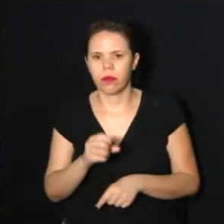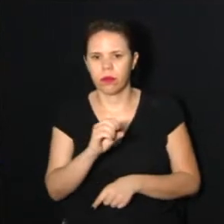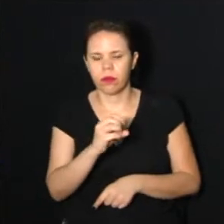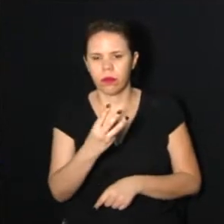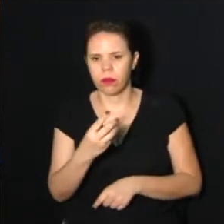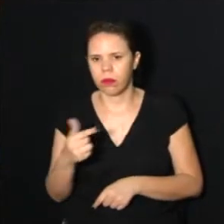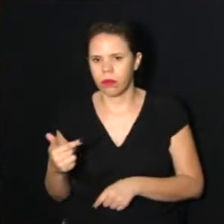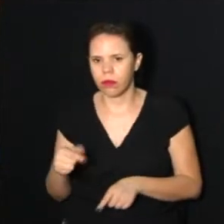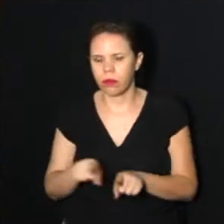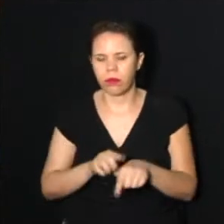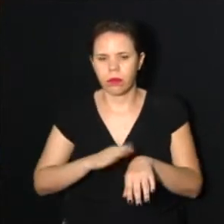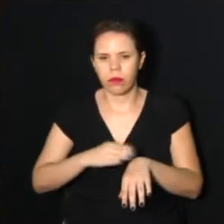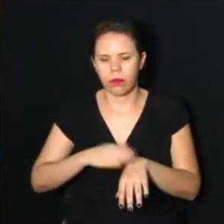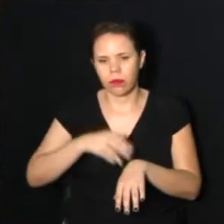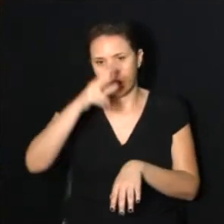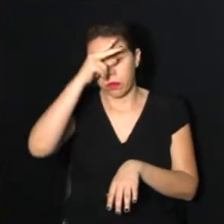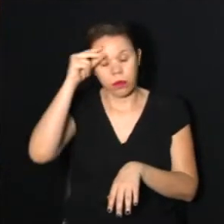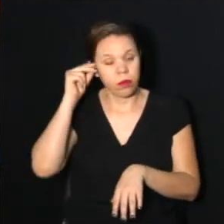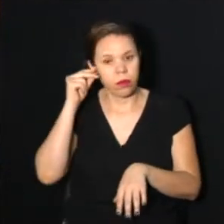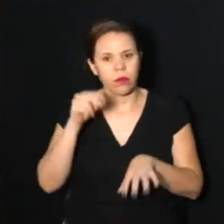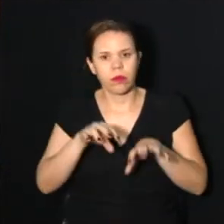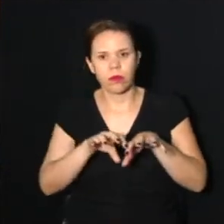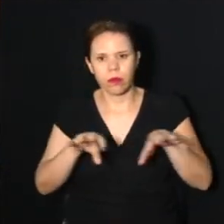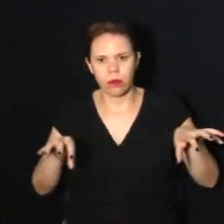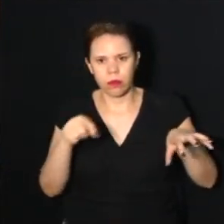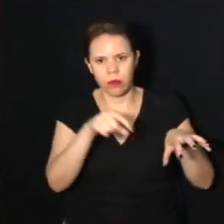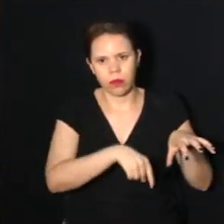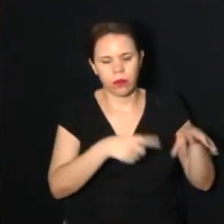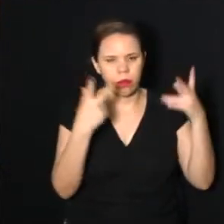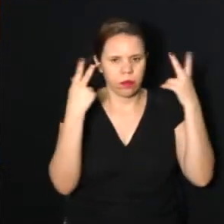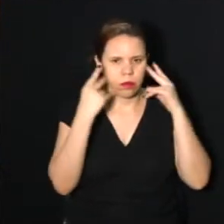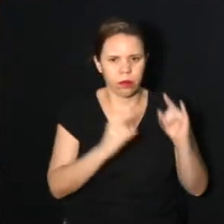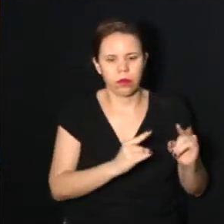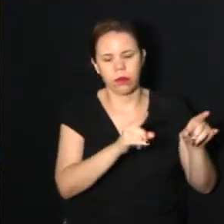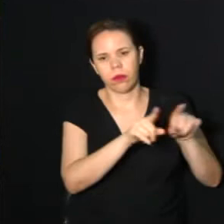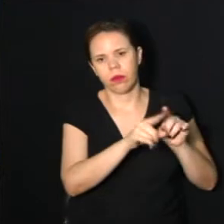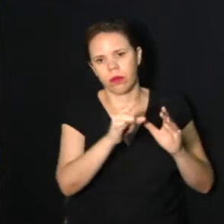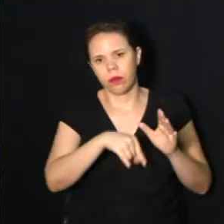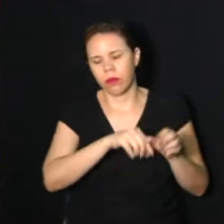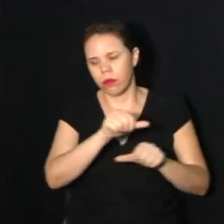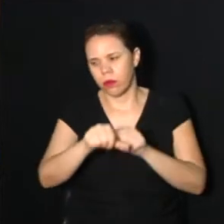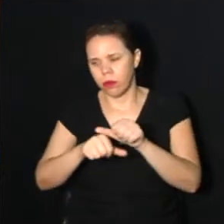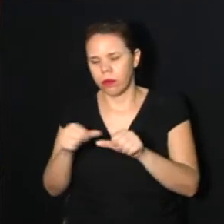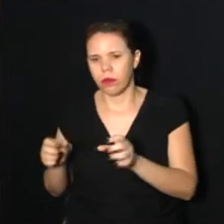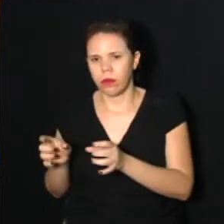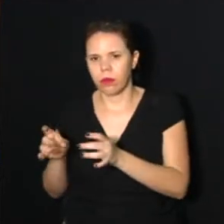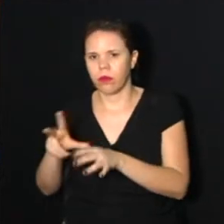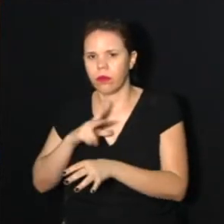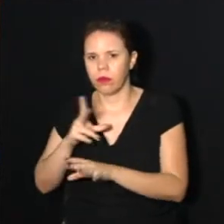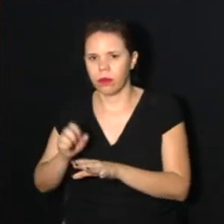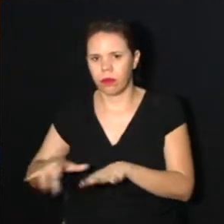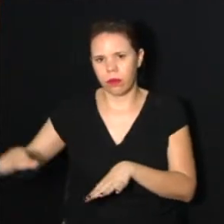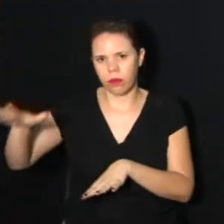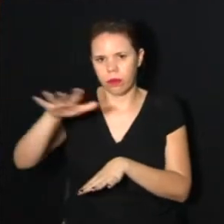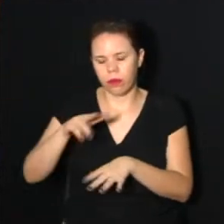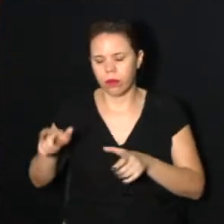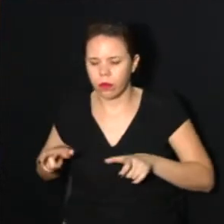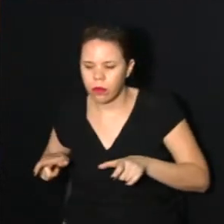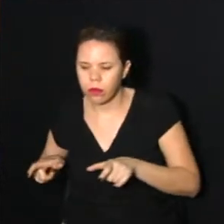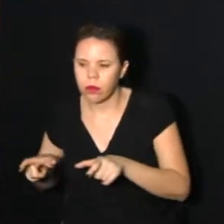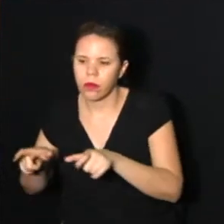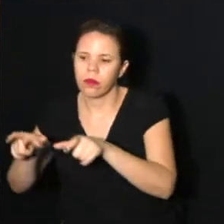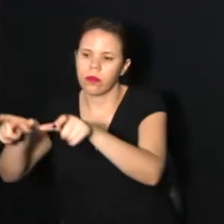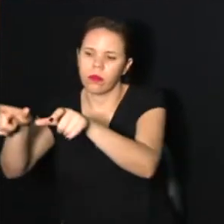do prefeito municipal, que desincorpora da classe de bens públicos de uso comum do povo e transfere para a classe de bens dominicais áreas de vielas para passagem